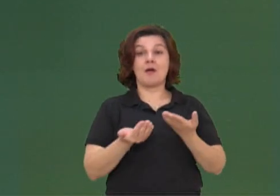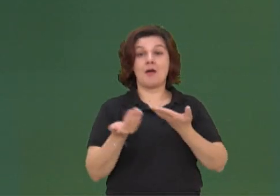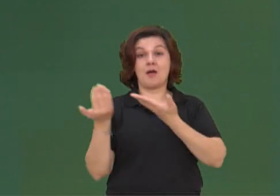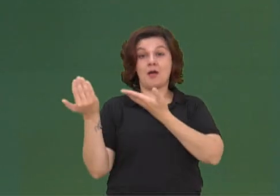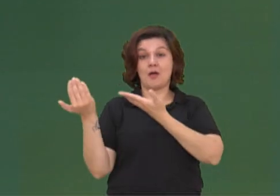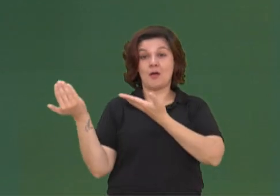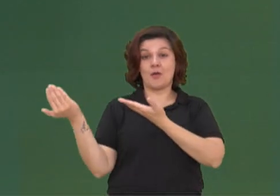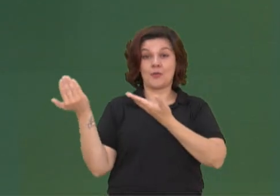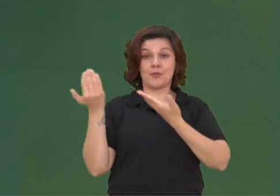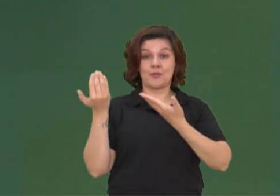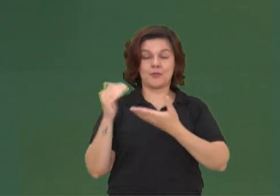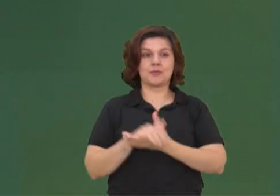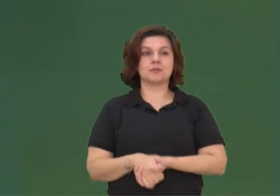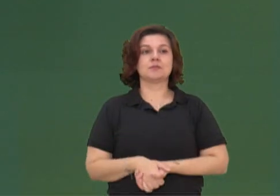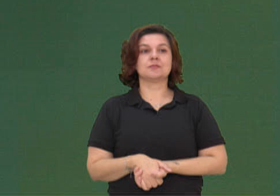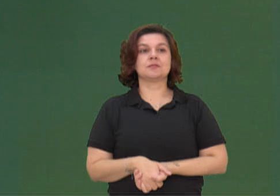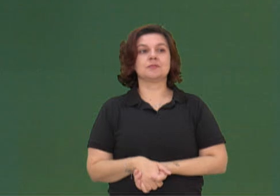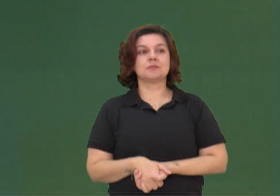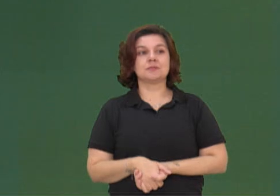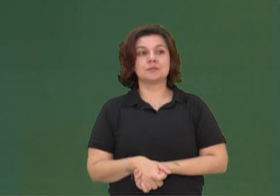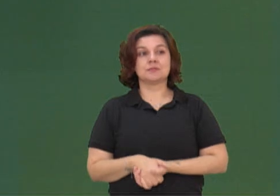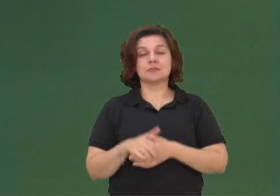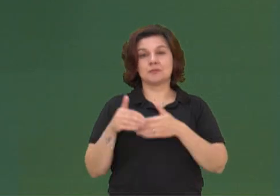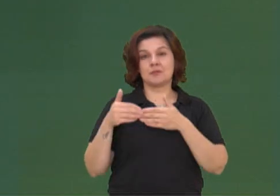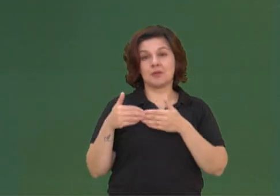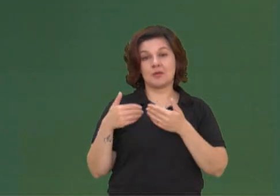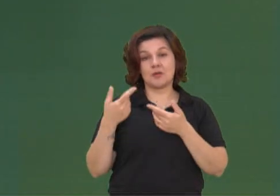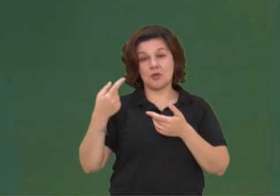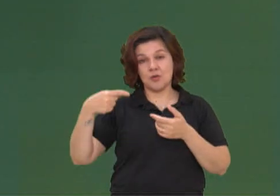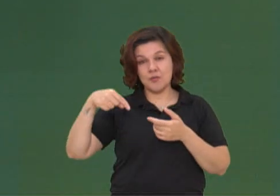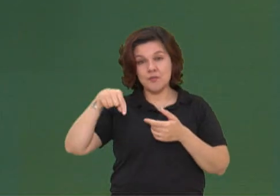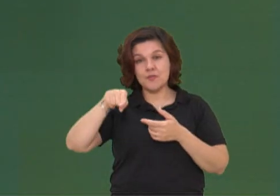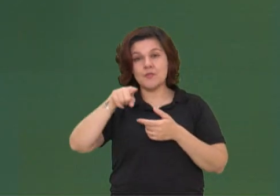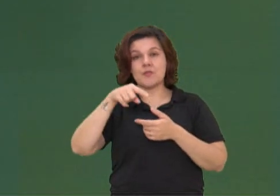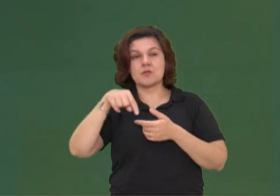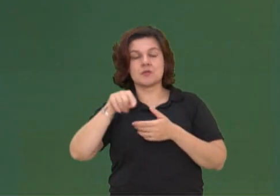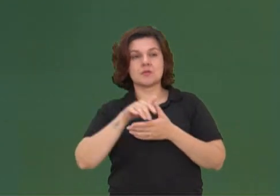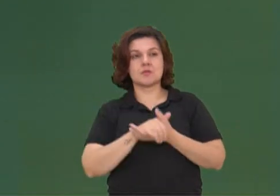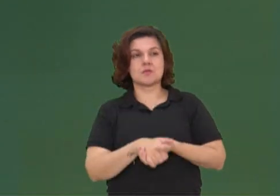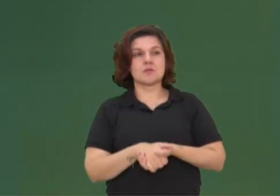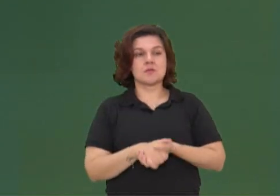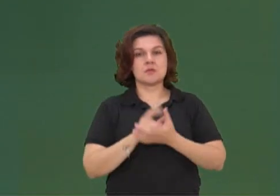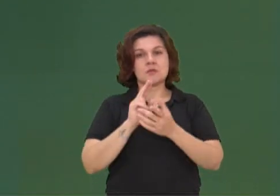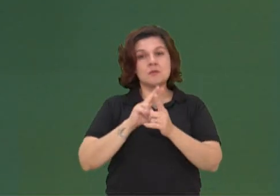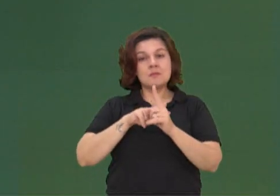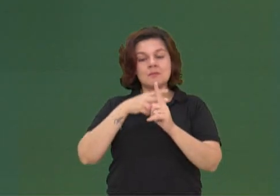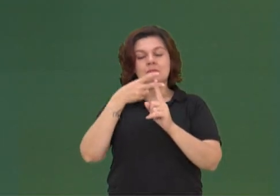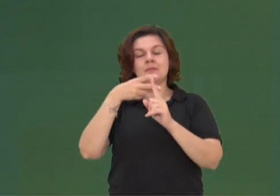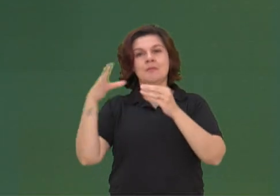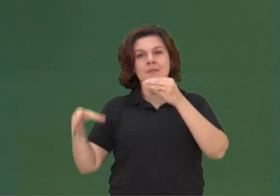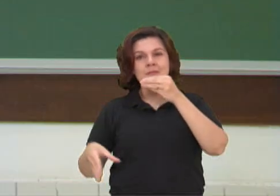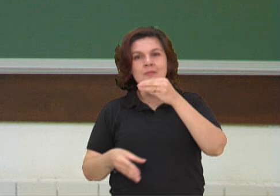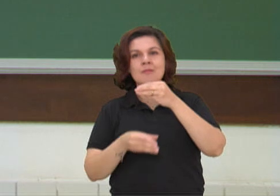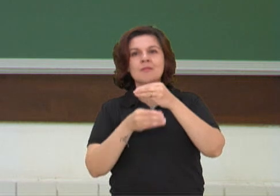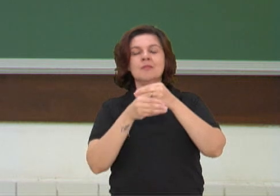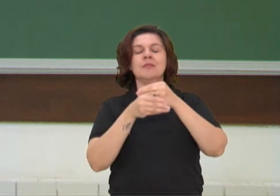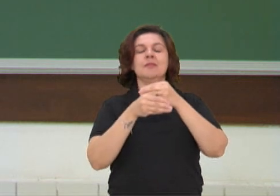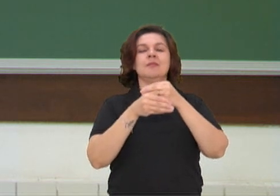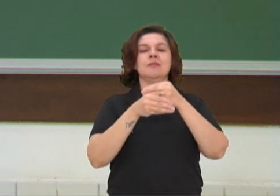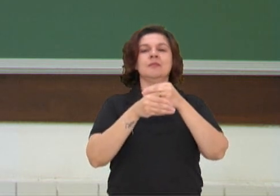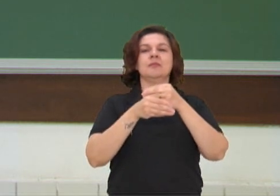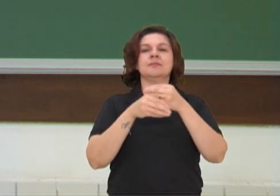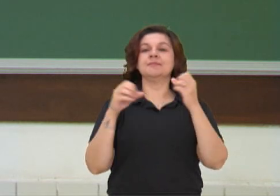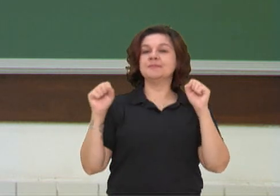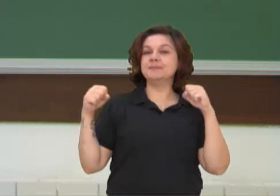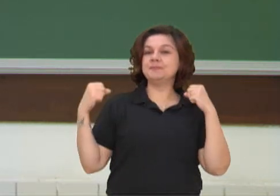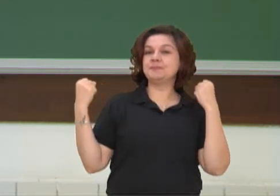alguns vão estar aqui na tela aqui para vocês. Vocês assim, agora nós vamos adicionar mais alguns exercícios para trabalhar